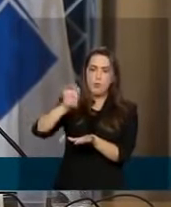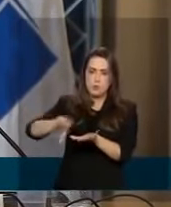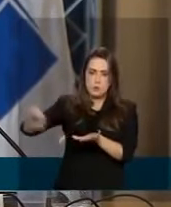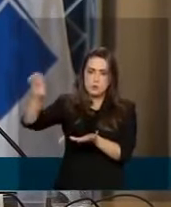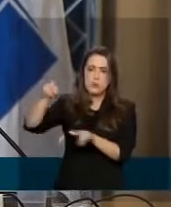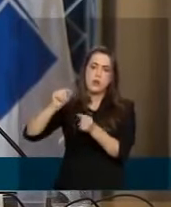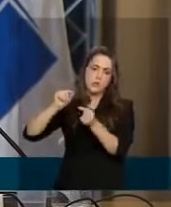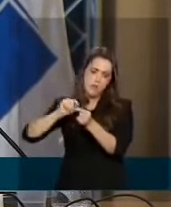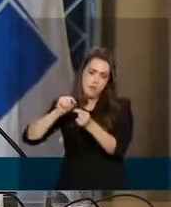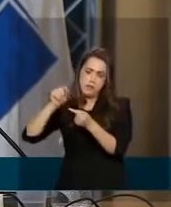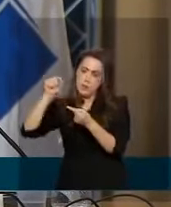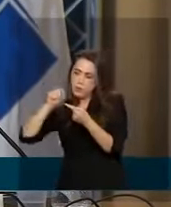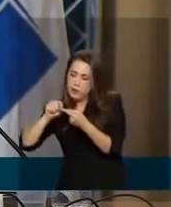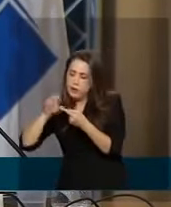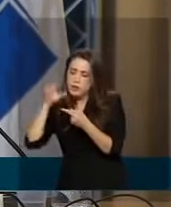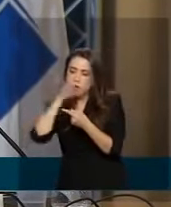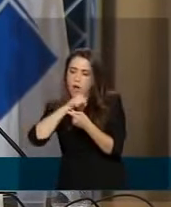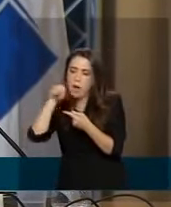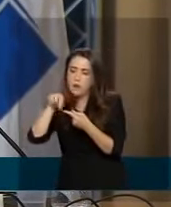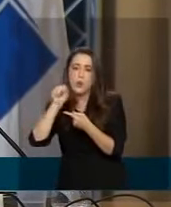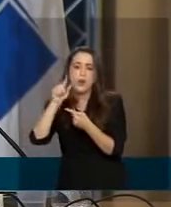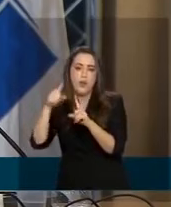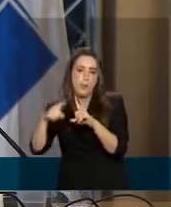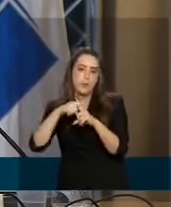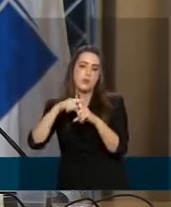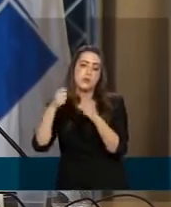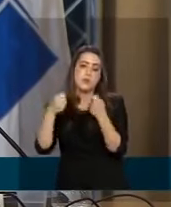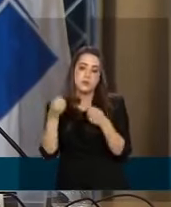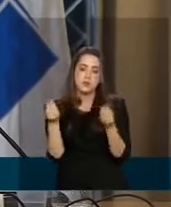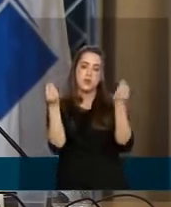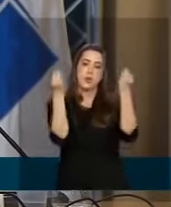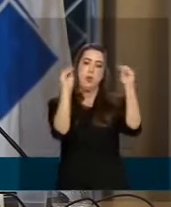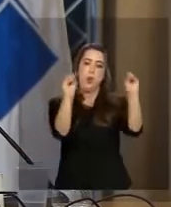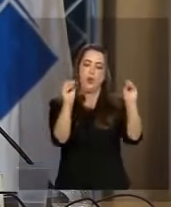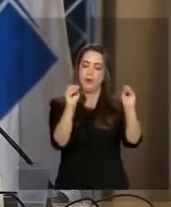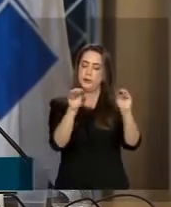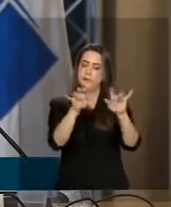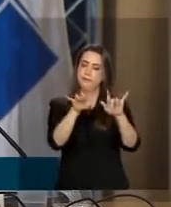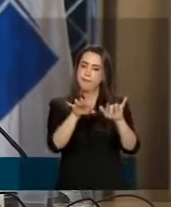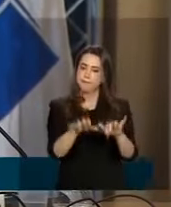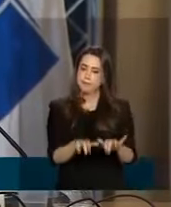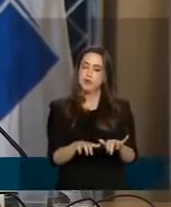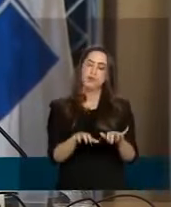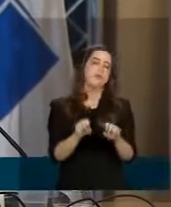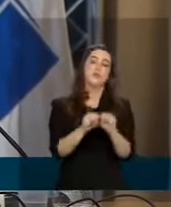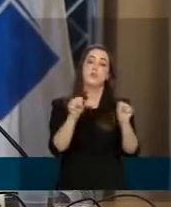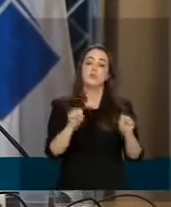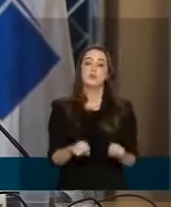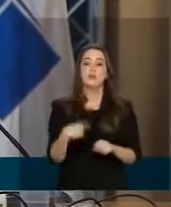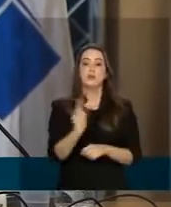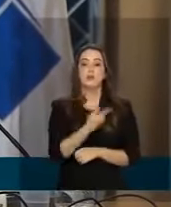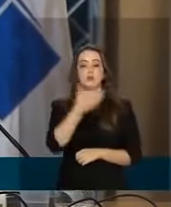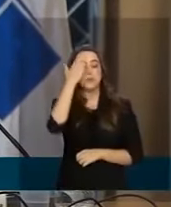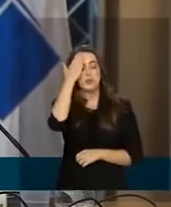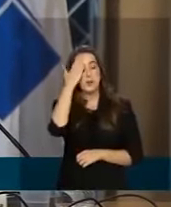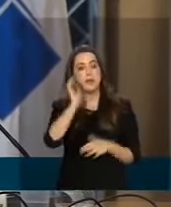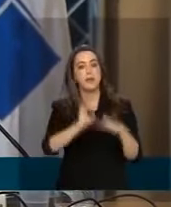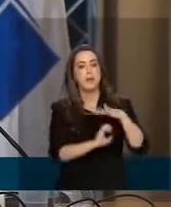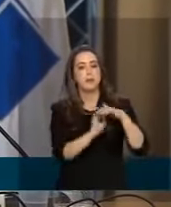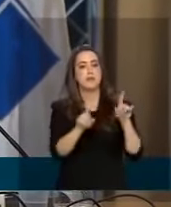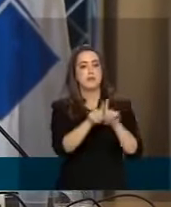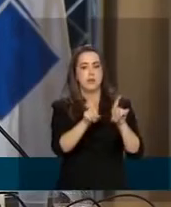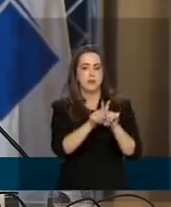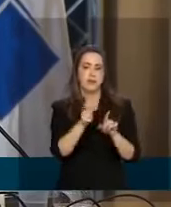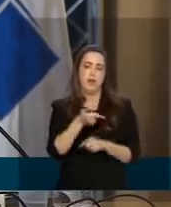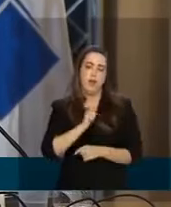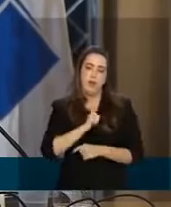colaboração integrada entre o setor público, privado, incluindo empresas, que a gente sabe que tem comprado muitos testes no país